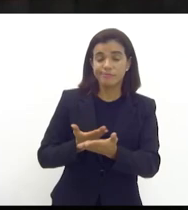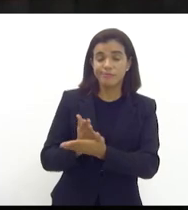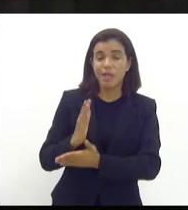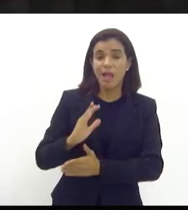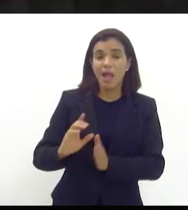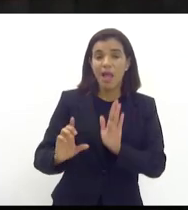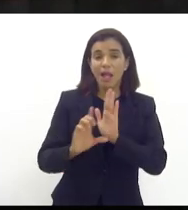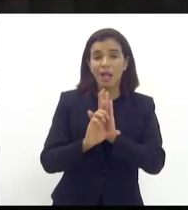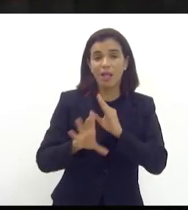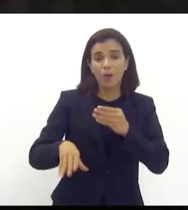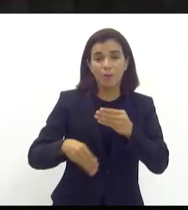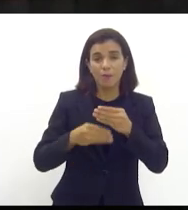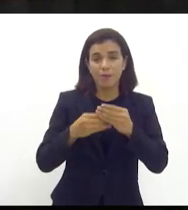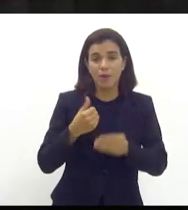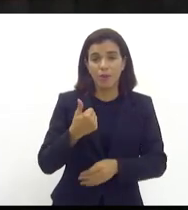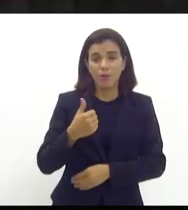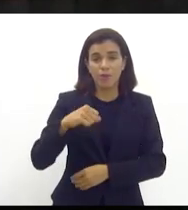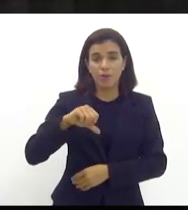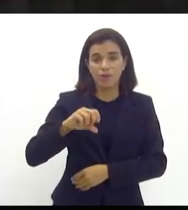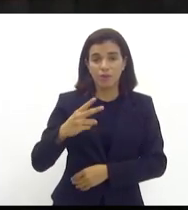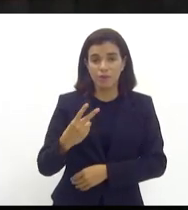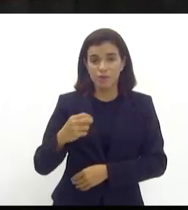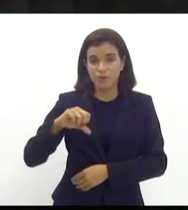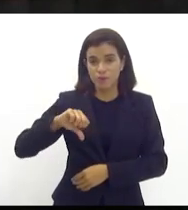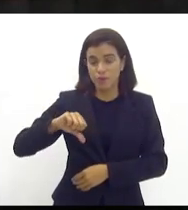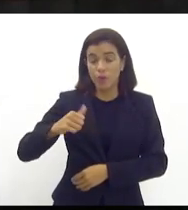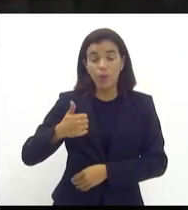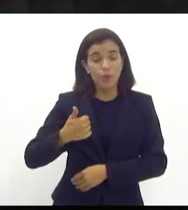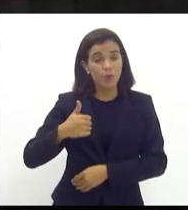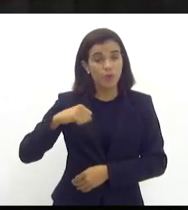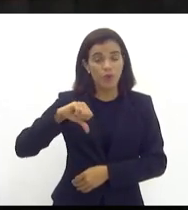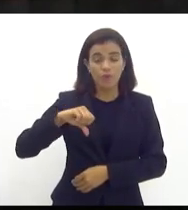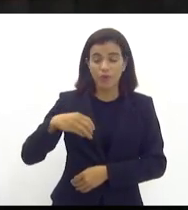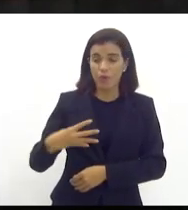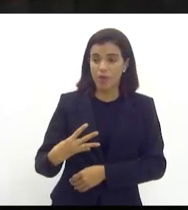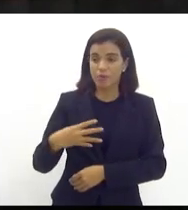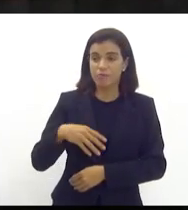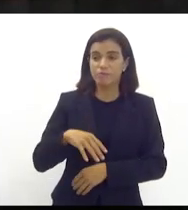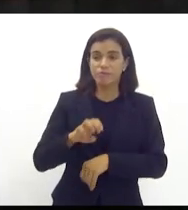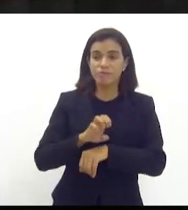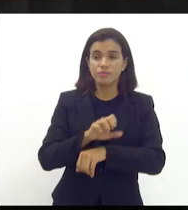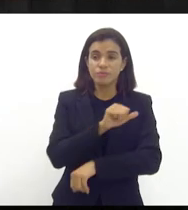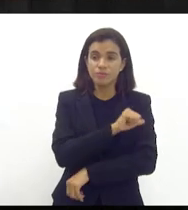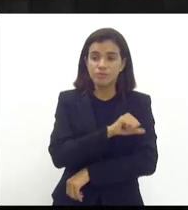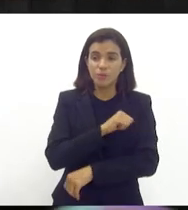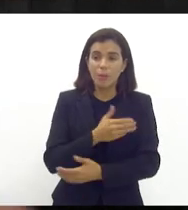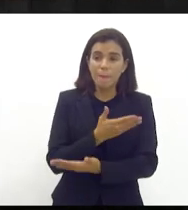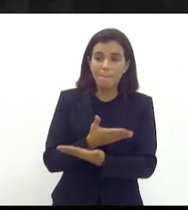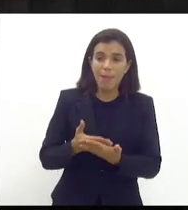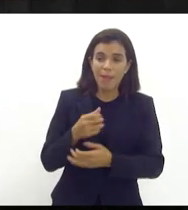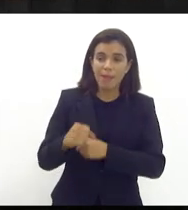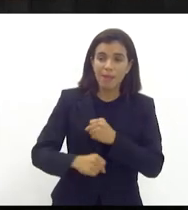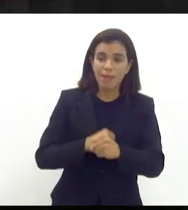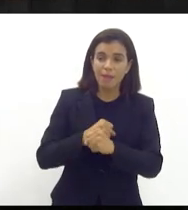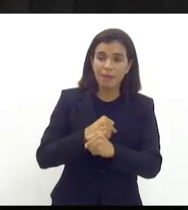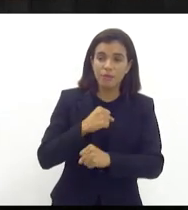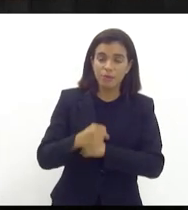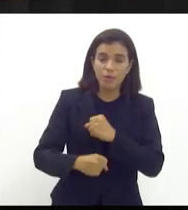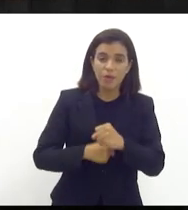complementares 192 e 194, o Estado do Rio de Janeiro perde por ano